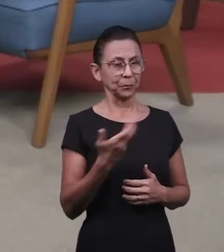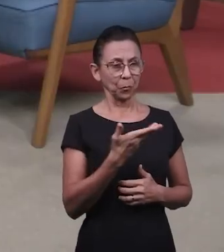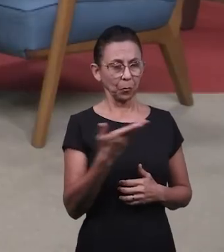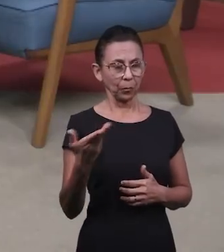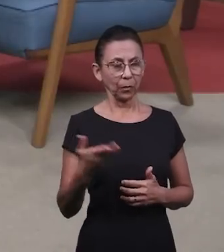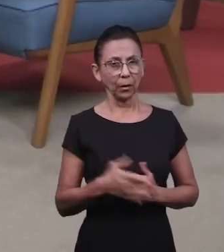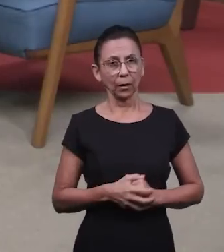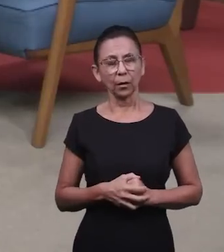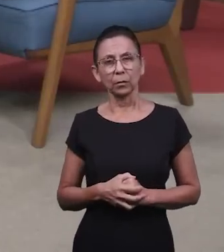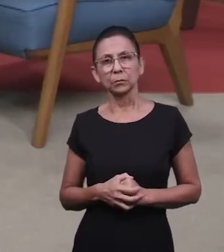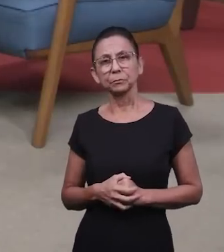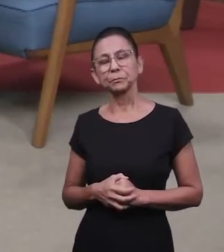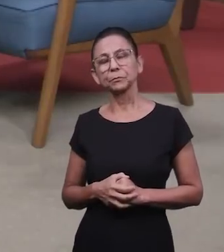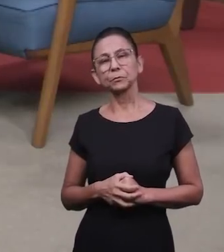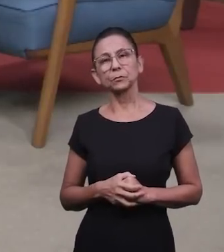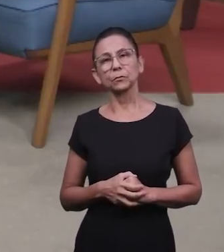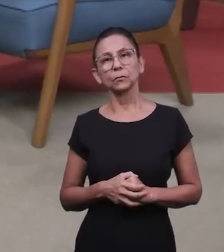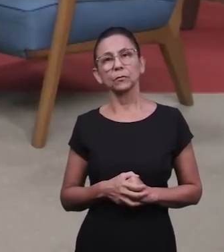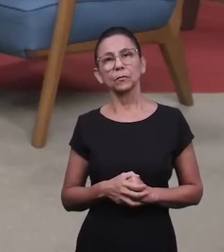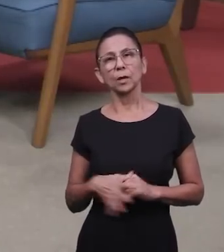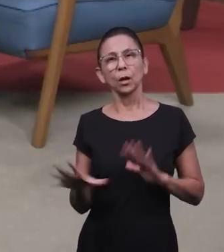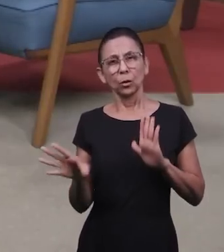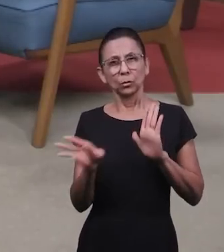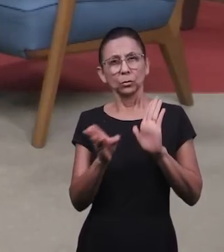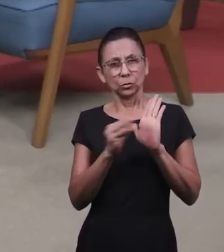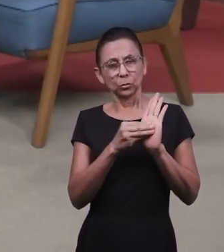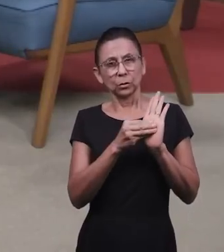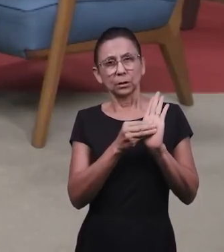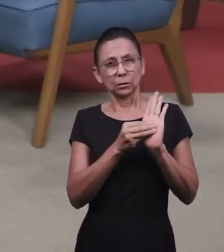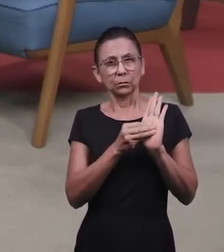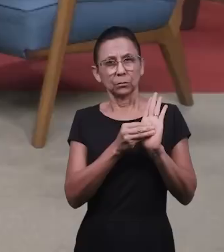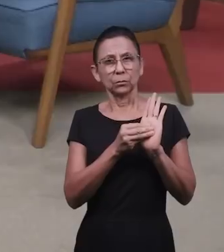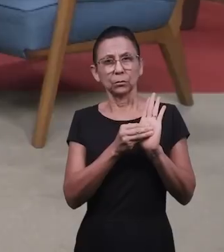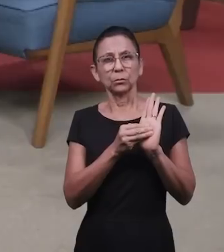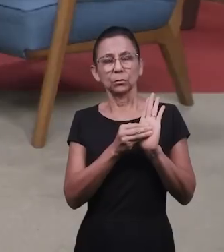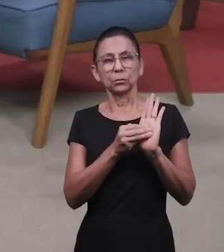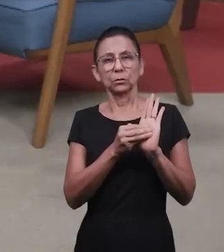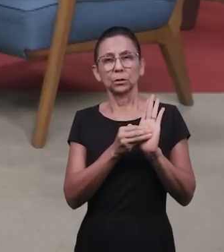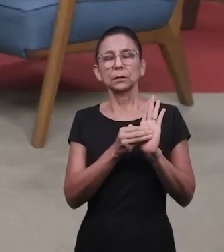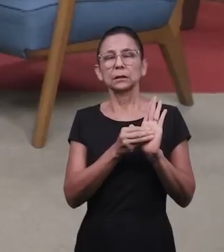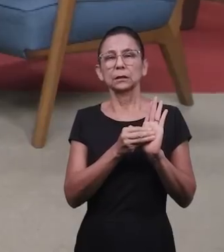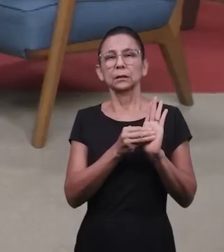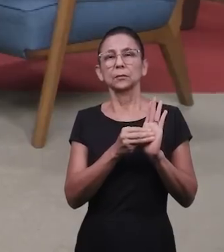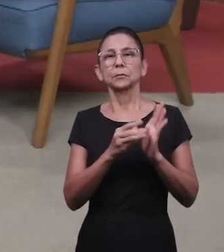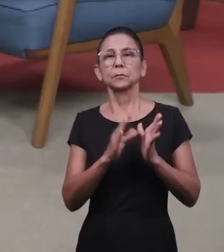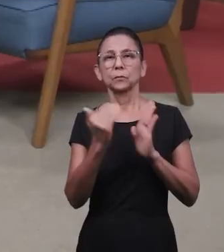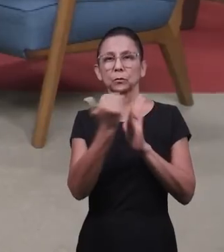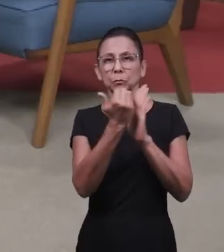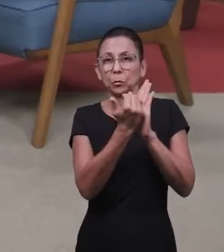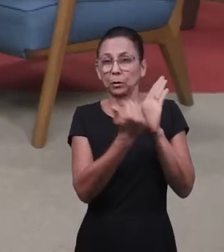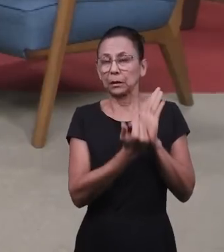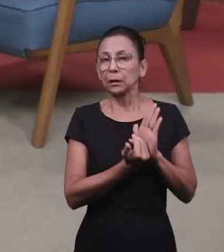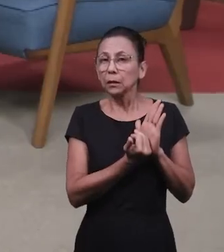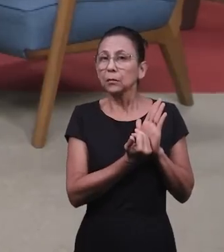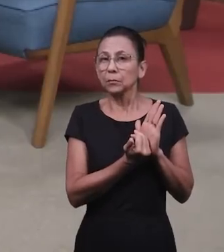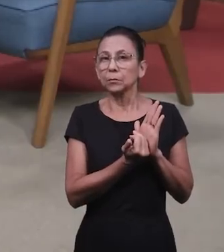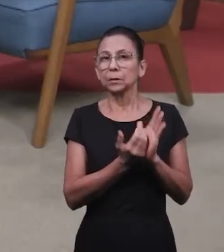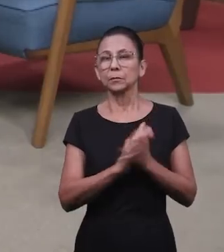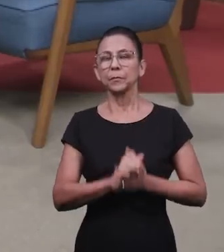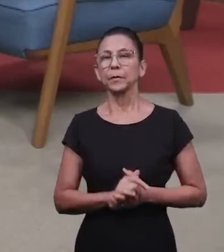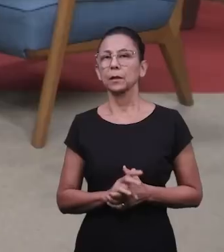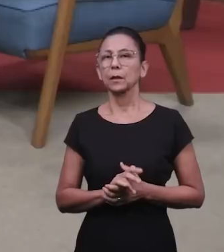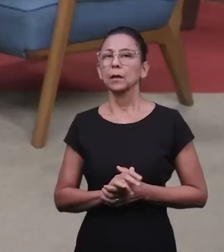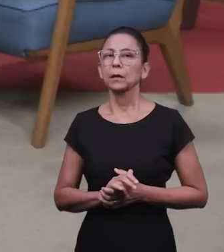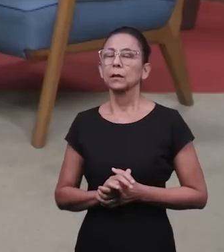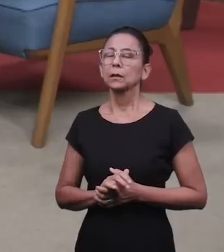Sérgio, que os nossos conteúdos, os conteúdos que vão ao ar, inclusive o programa, que não é em